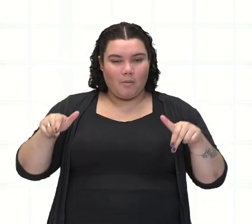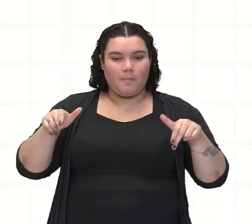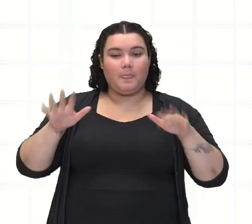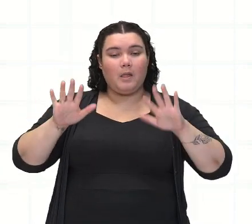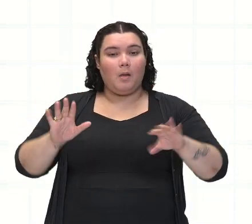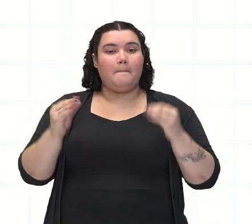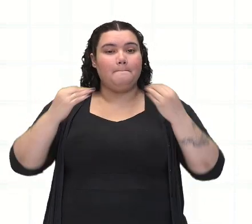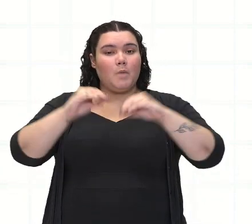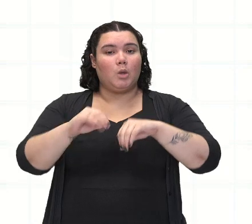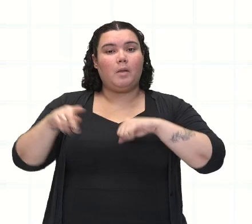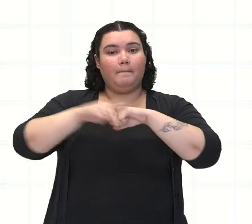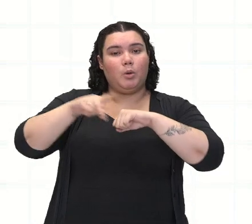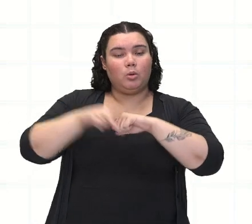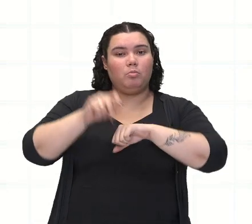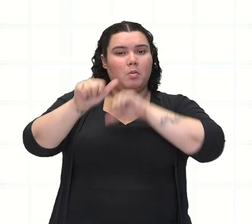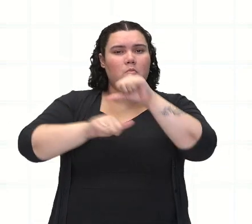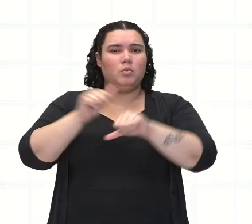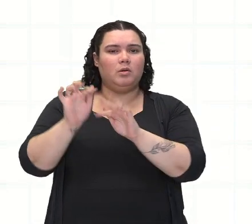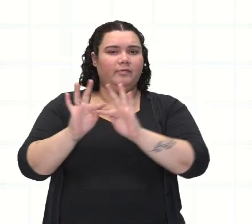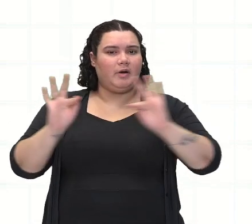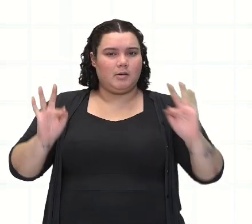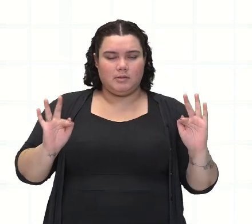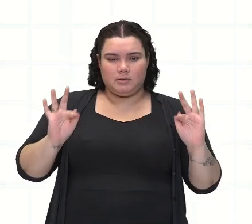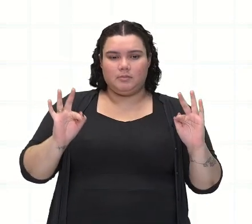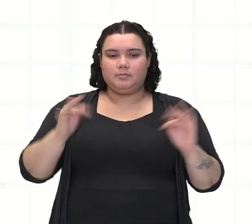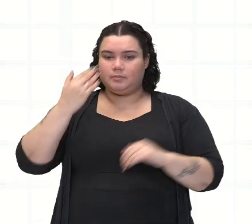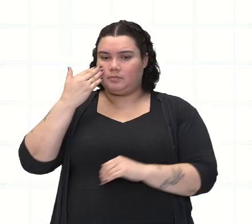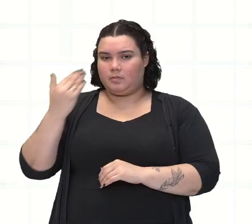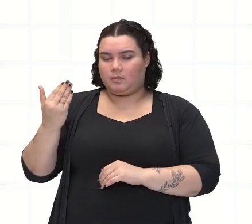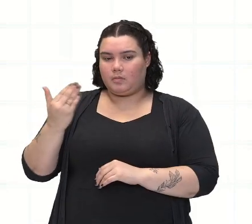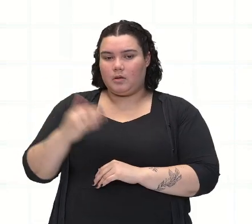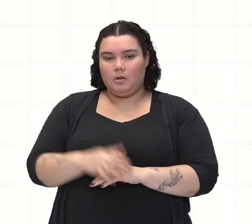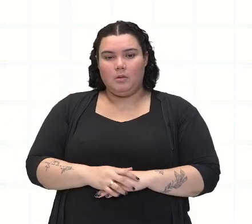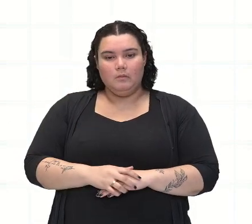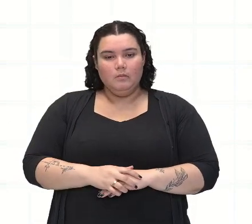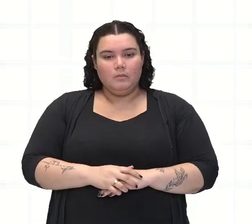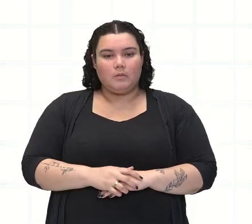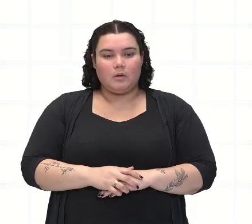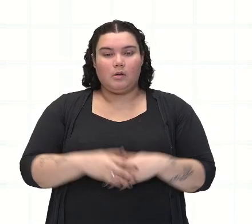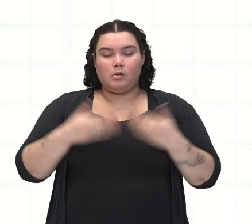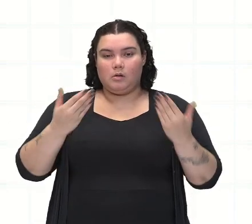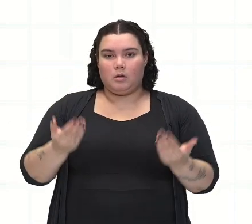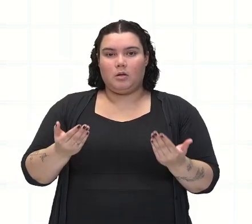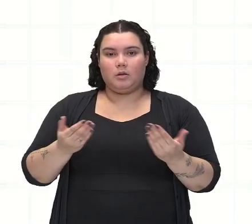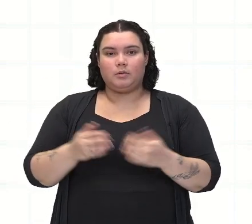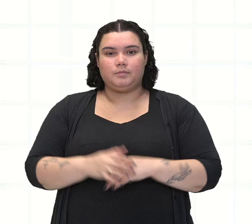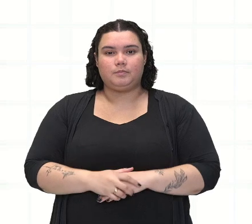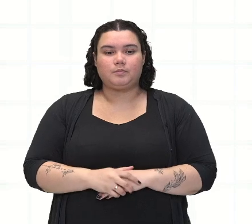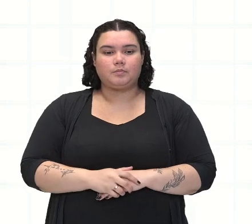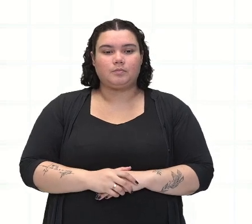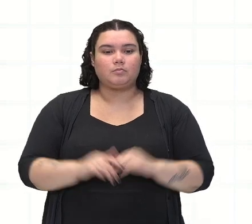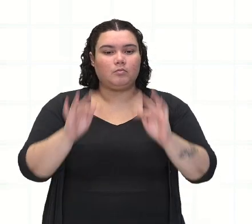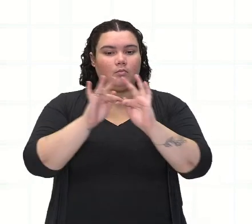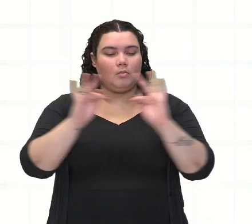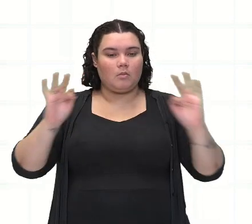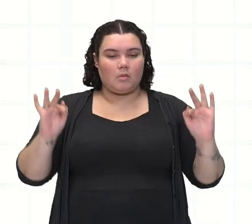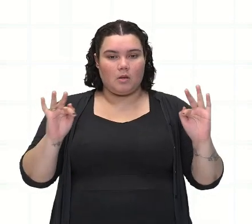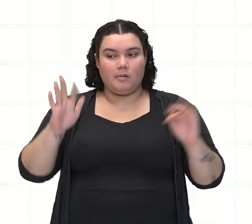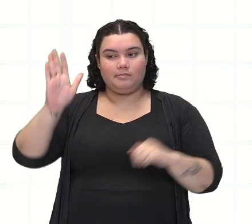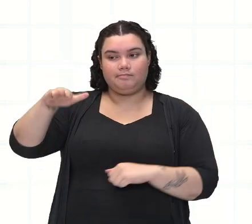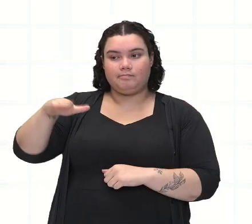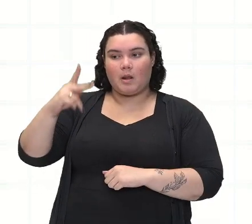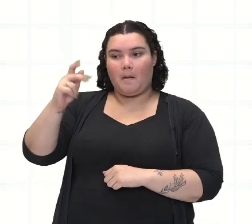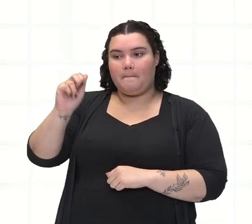repetição da segunda oração tem que ficar no plural, certo? Então, a letra B. Paula,